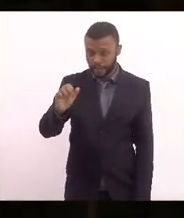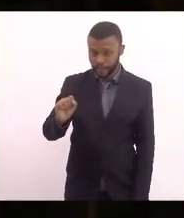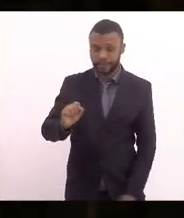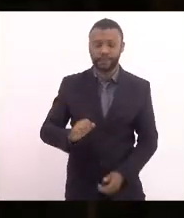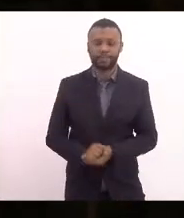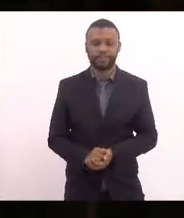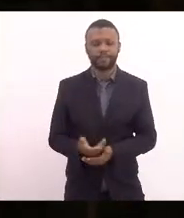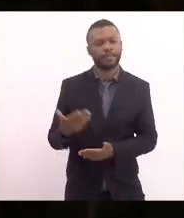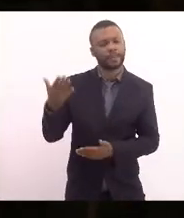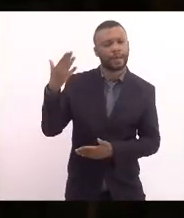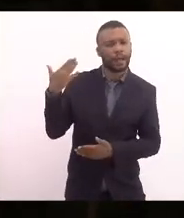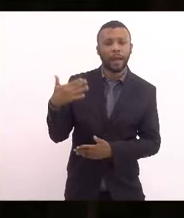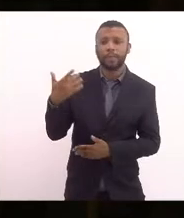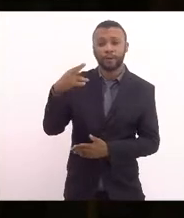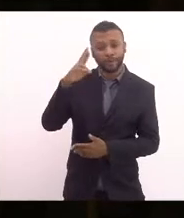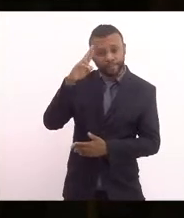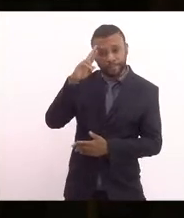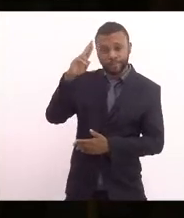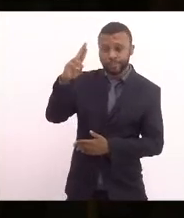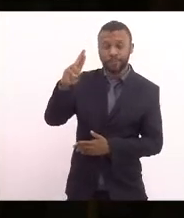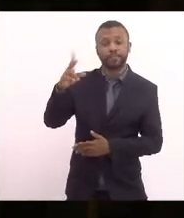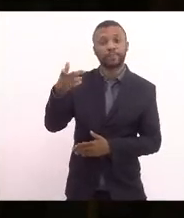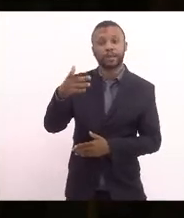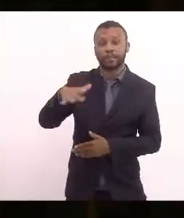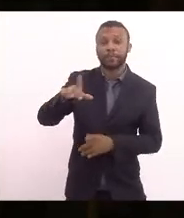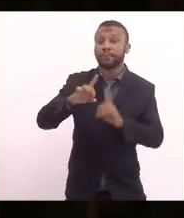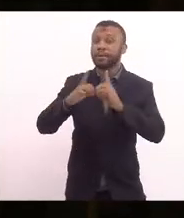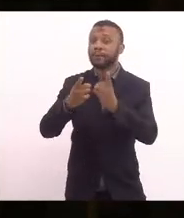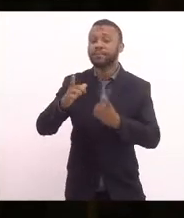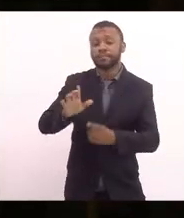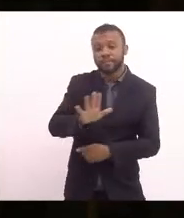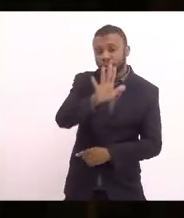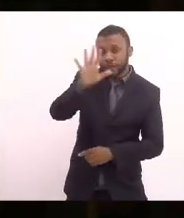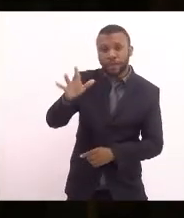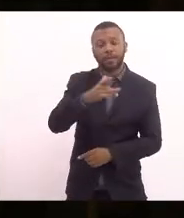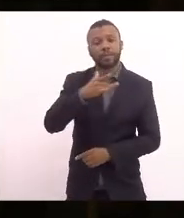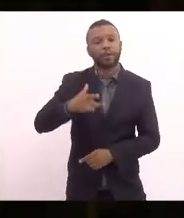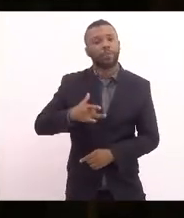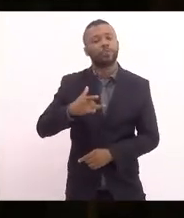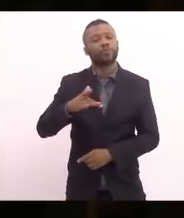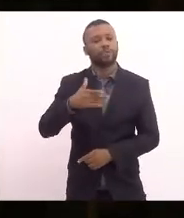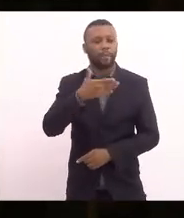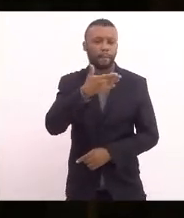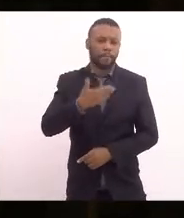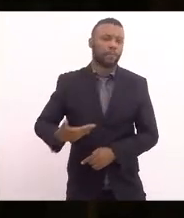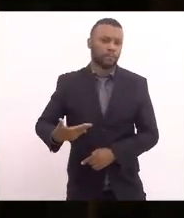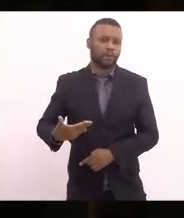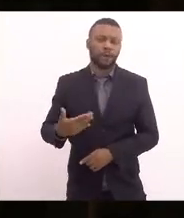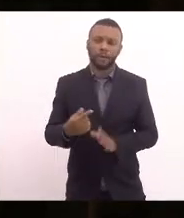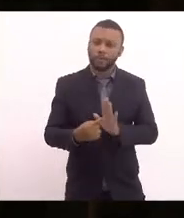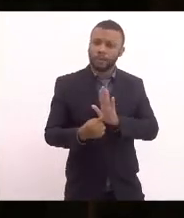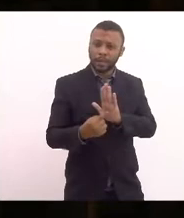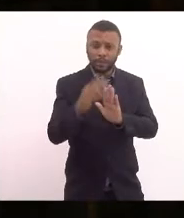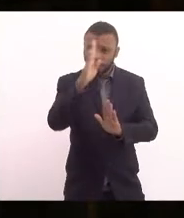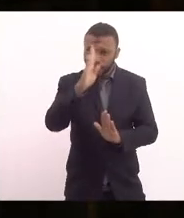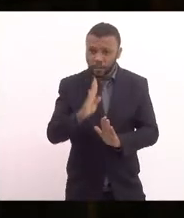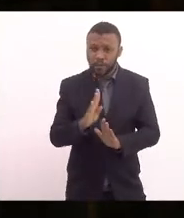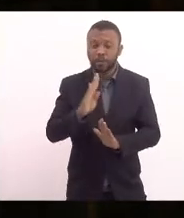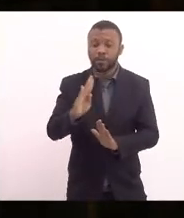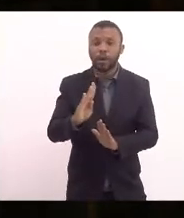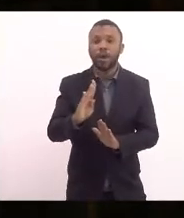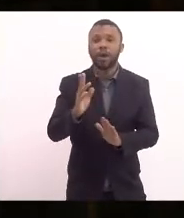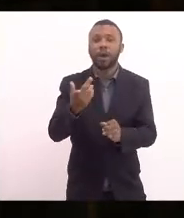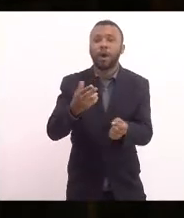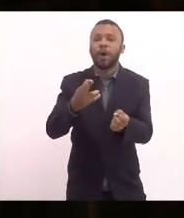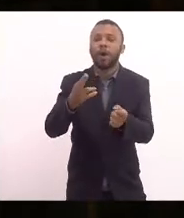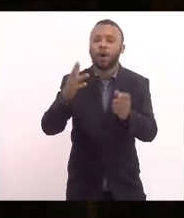do Departamento Nacional de Saúde Pública trouxeram para o Brasil o rito da lâmpada, símbolo da enfermagem moderna,